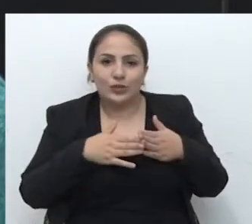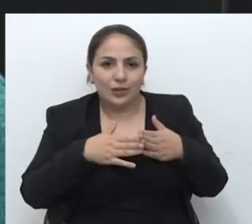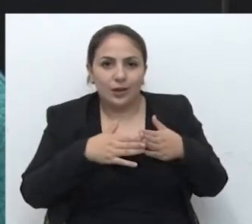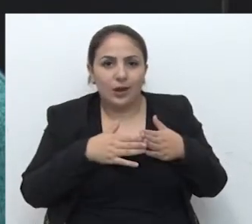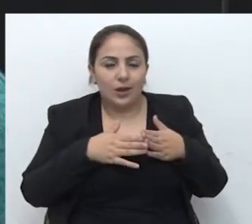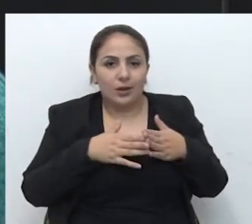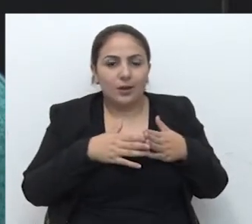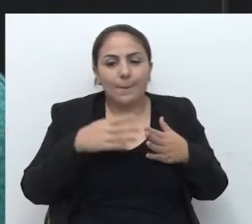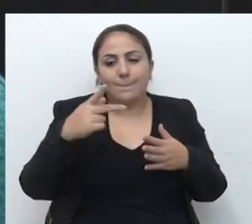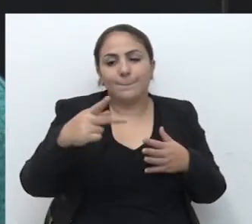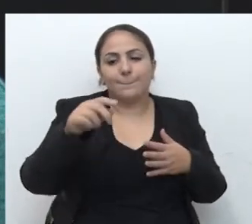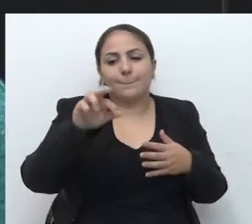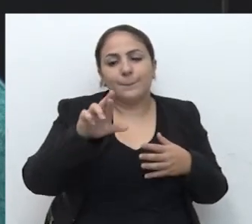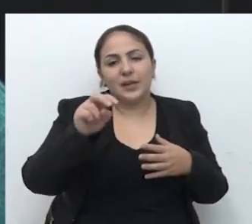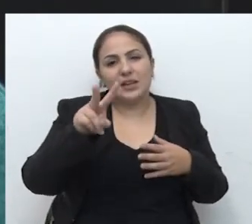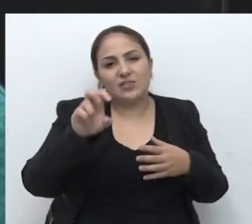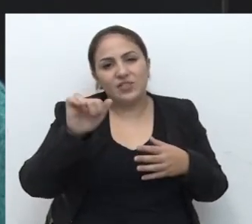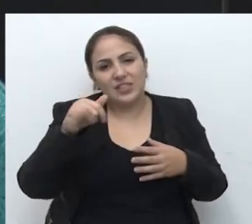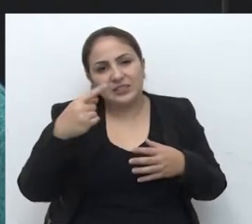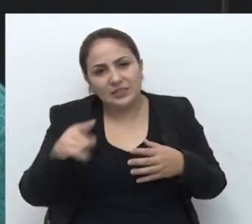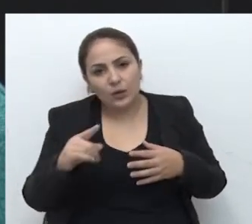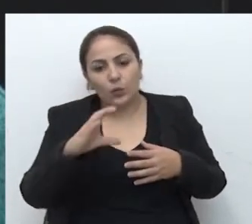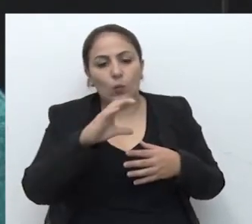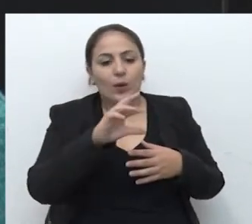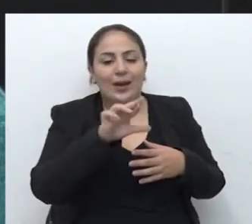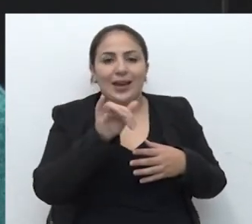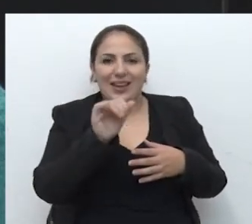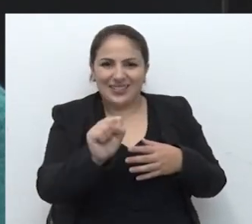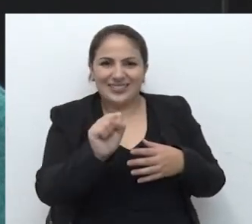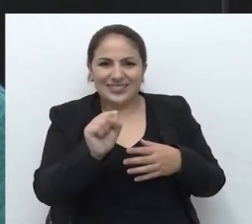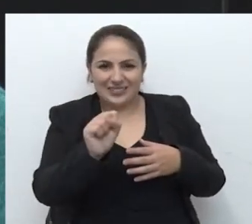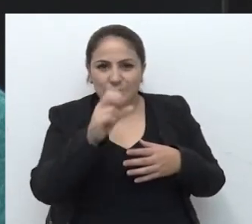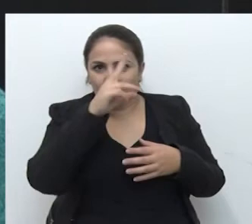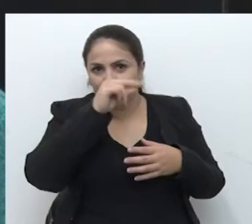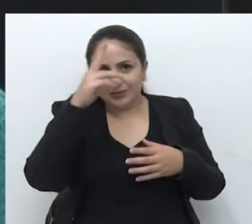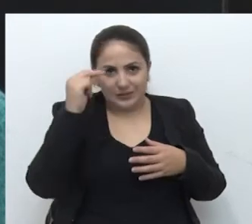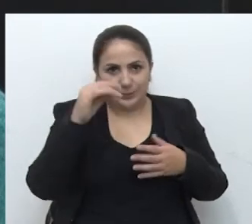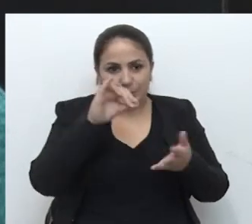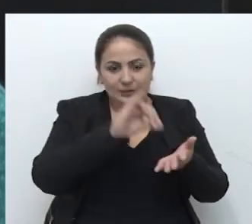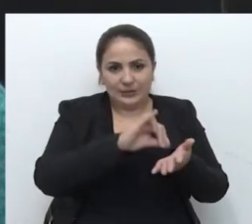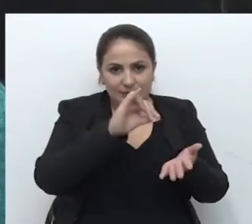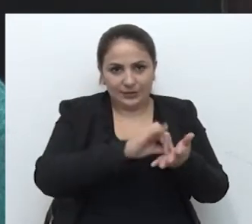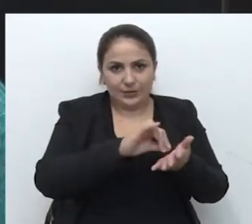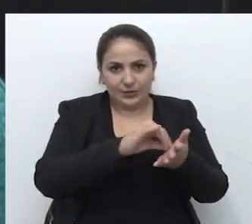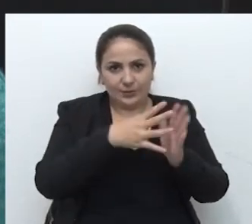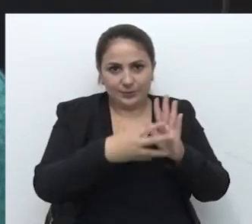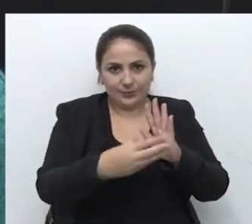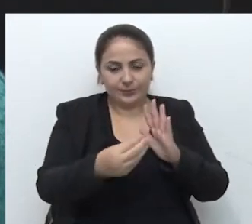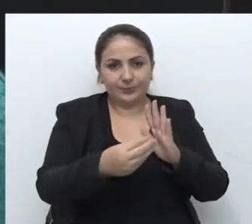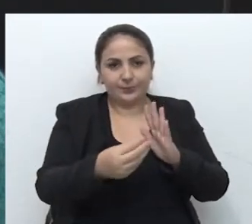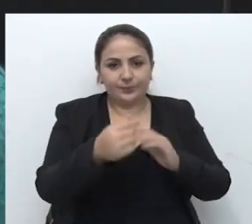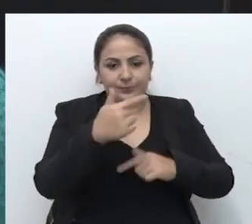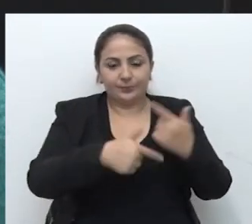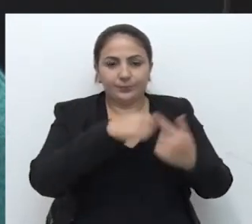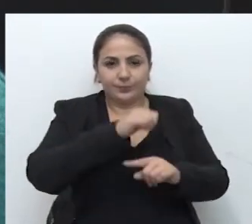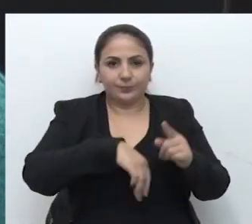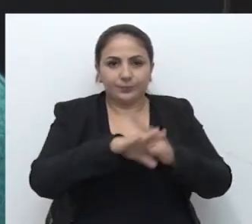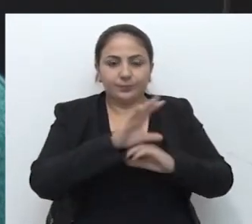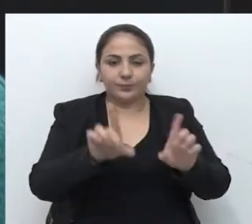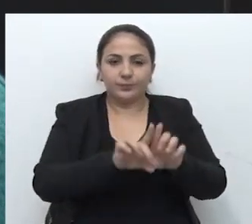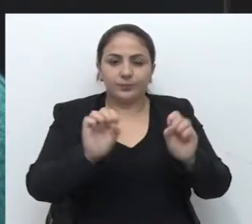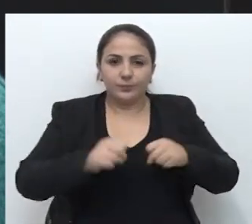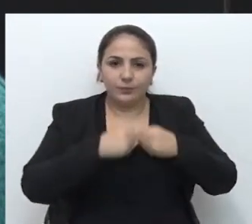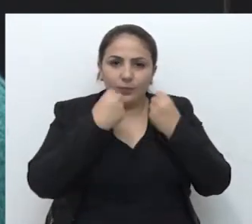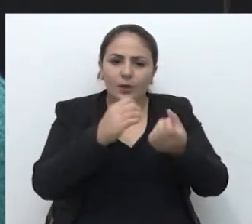né? Trabalha a prevenção nos CRAS do município, no Centro de Referência de Assistência Social, que são 4 no município, através